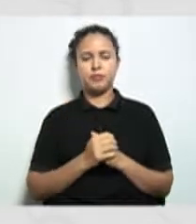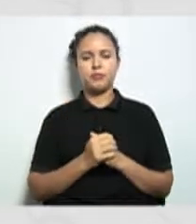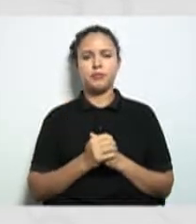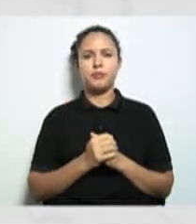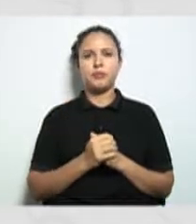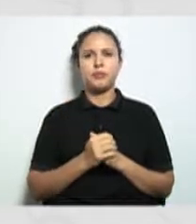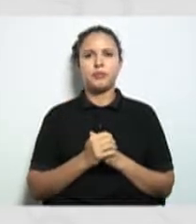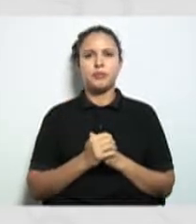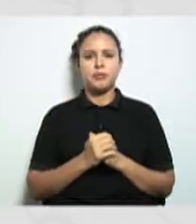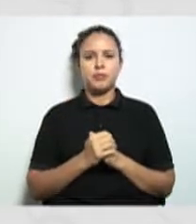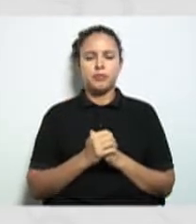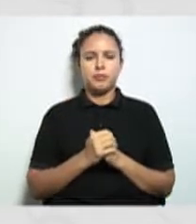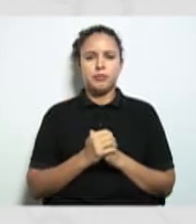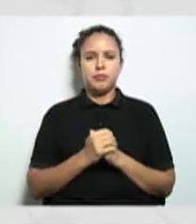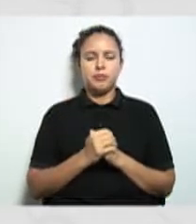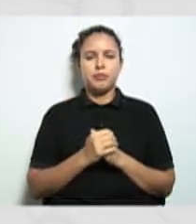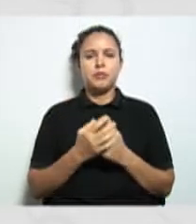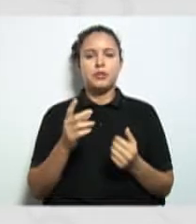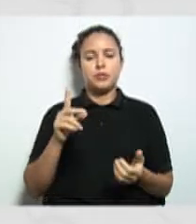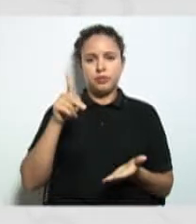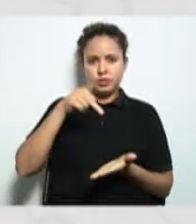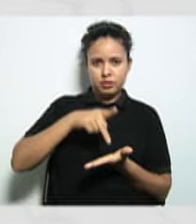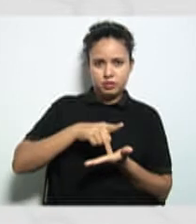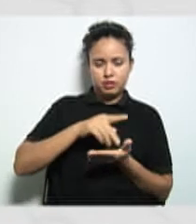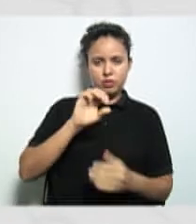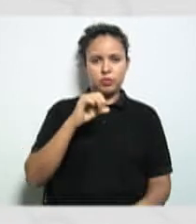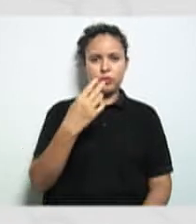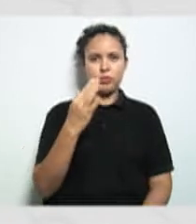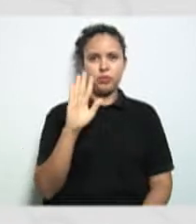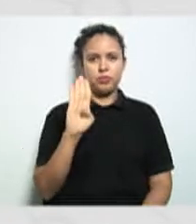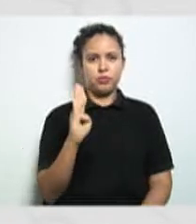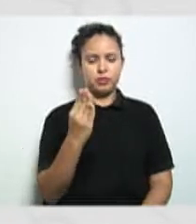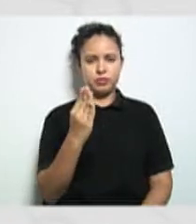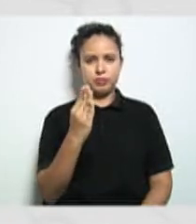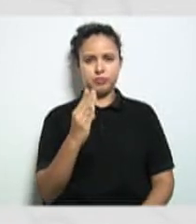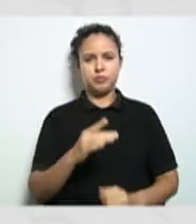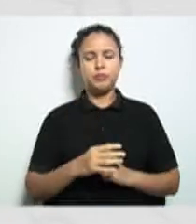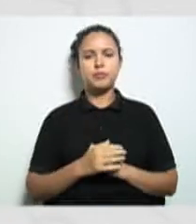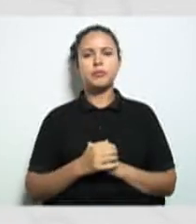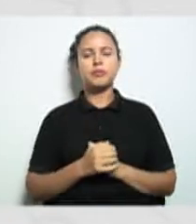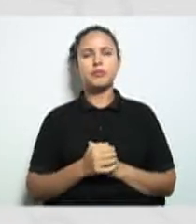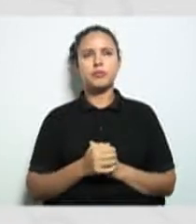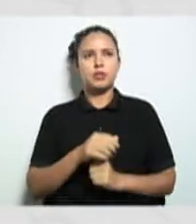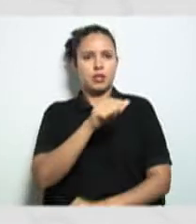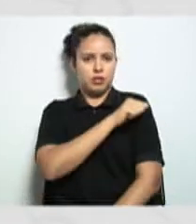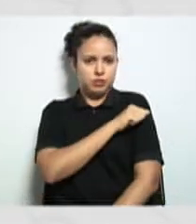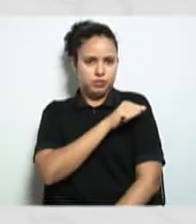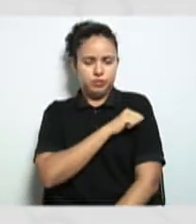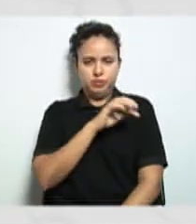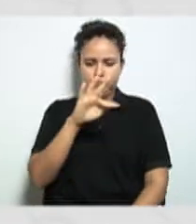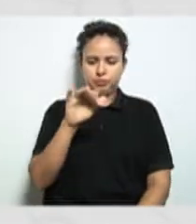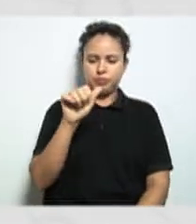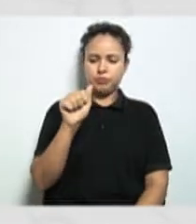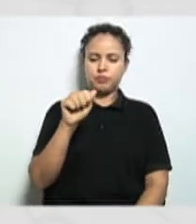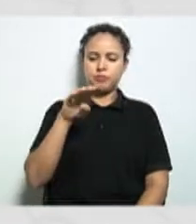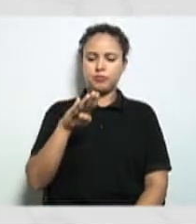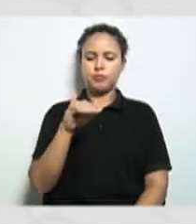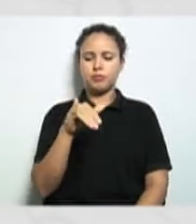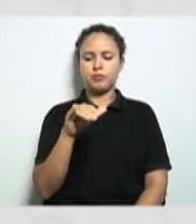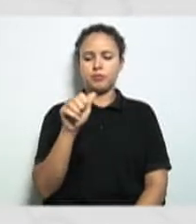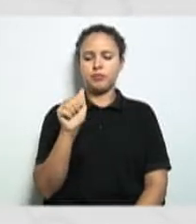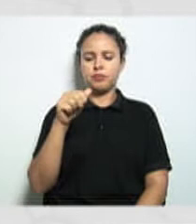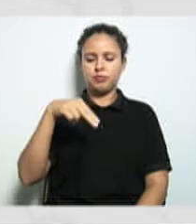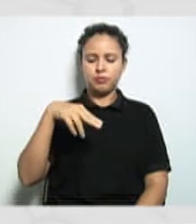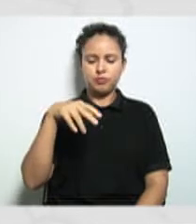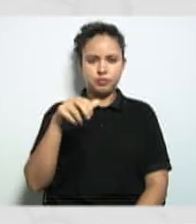caso, é verdadeiro ou falso? A aluna Fabiana colocou que é verdadeiro. A Fabiana